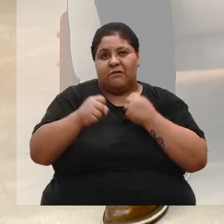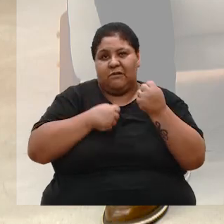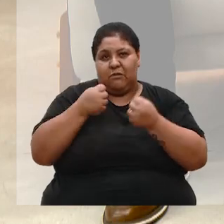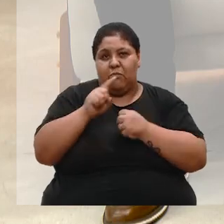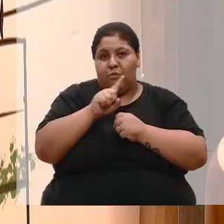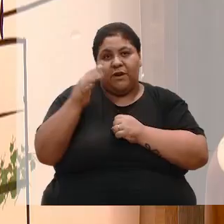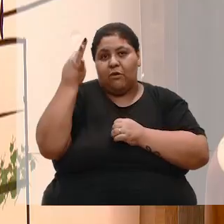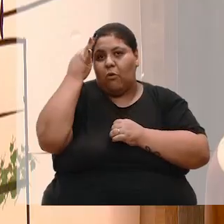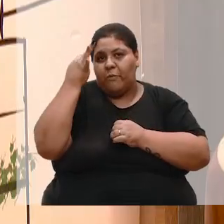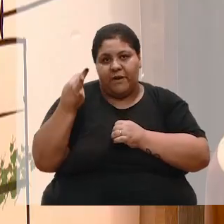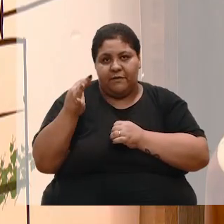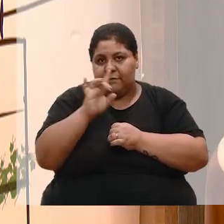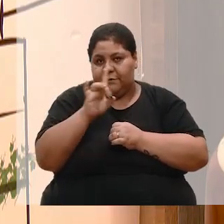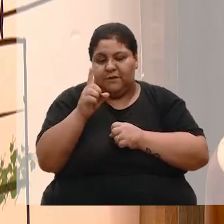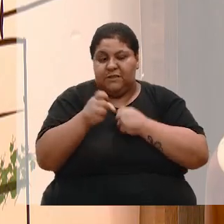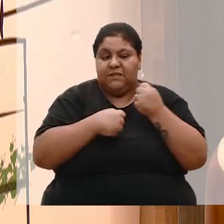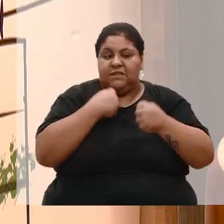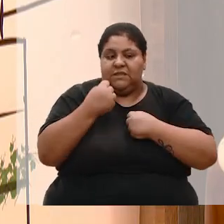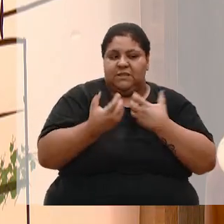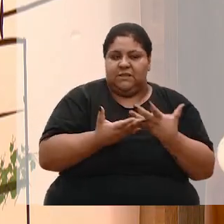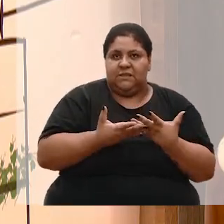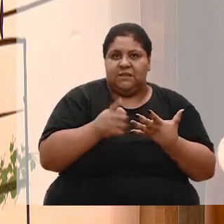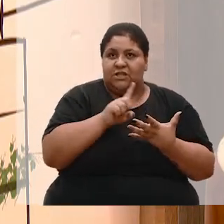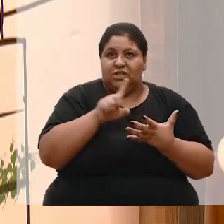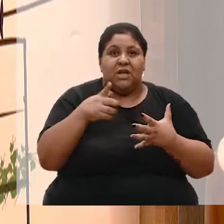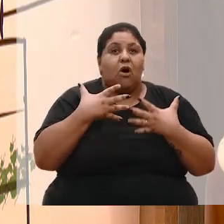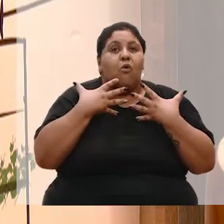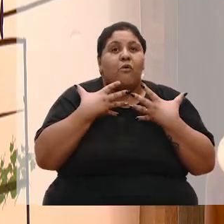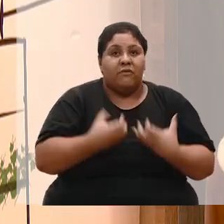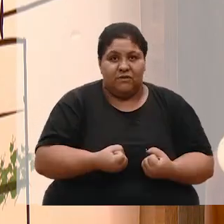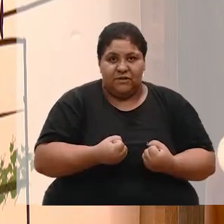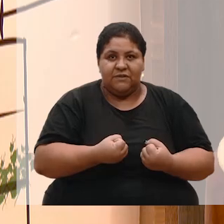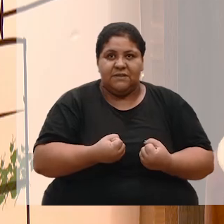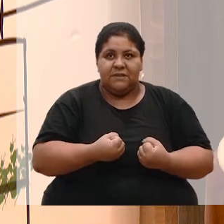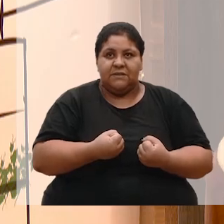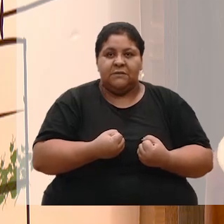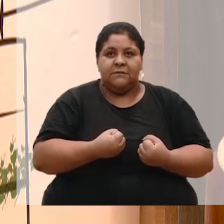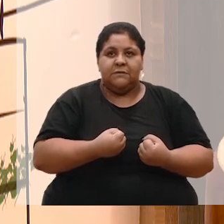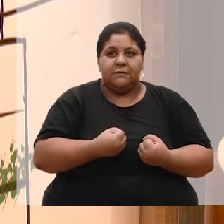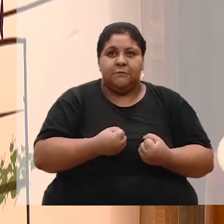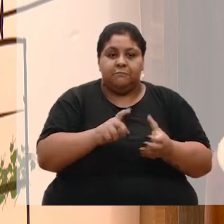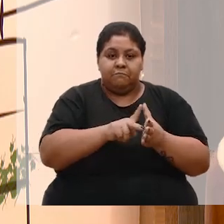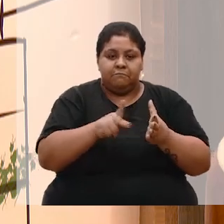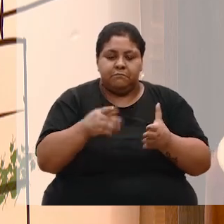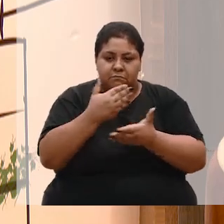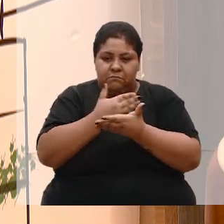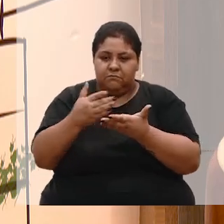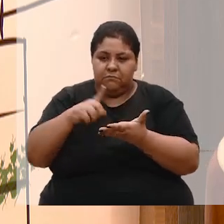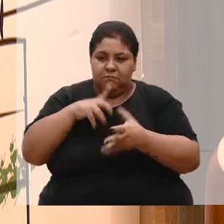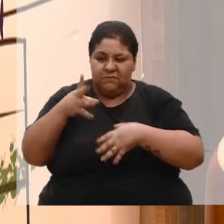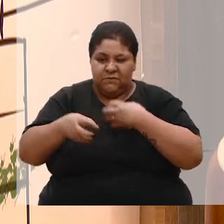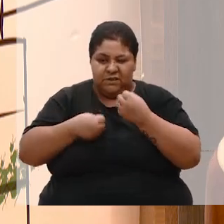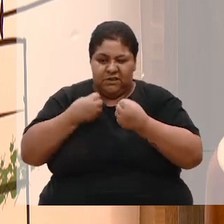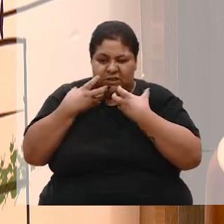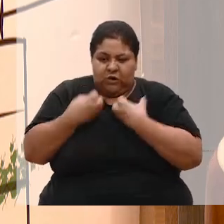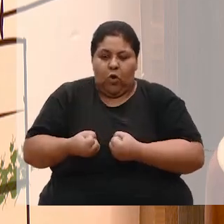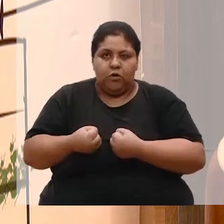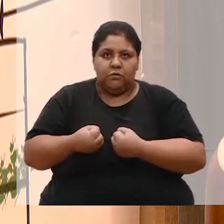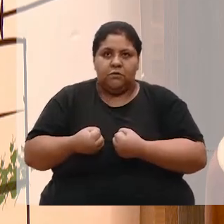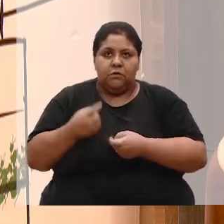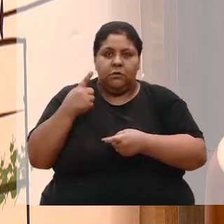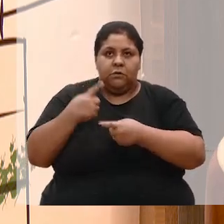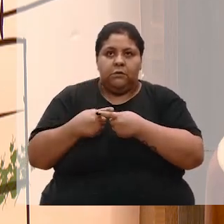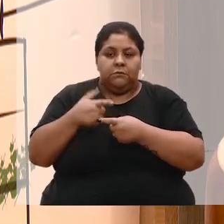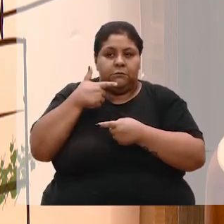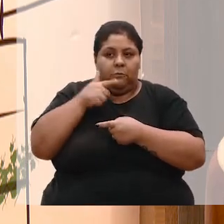entender. É um ódio de não aceitação de si próprio. Porque a partir do momento que você tem ódio de uma coisa, é porque você